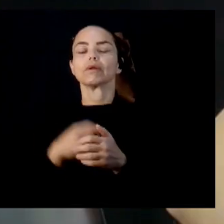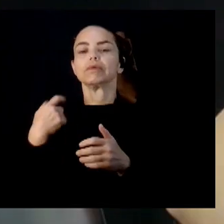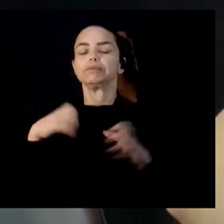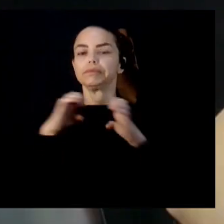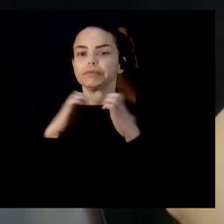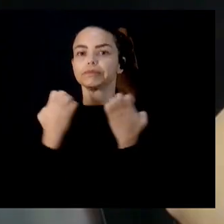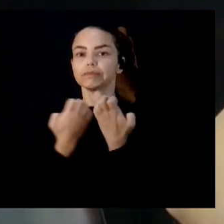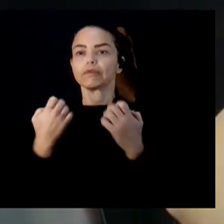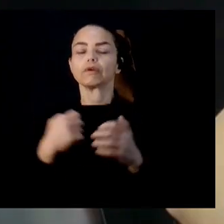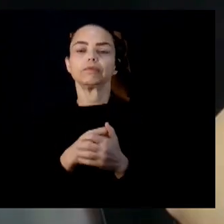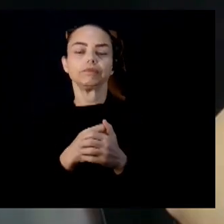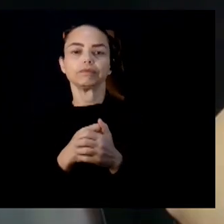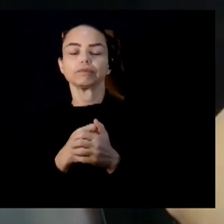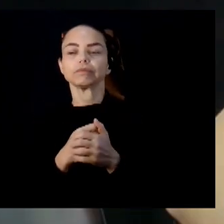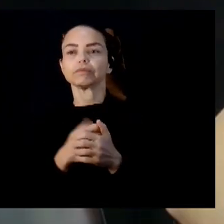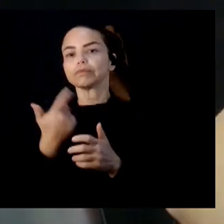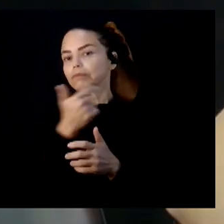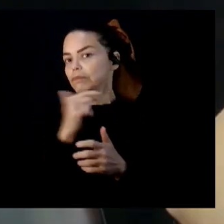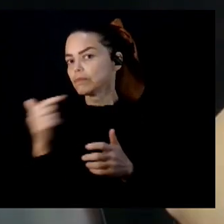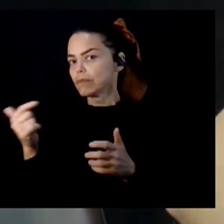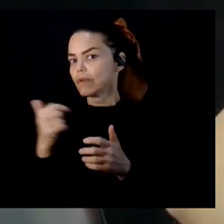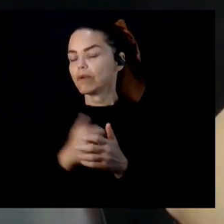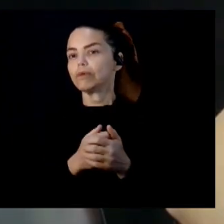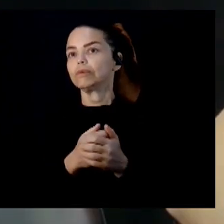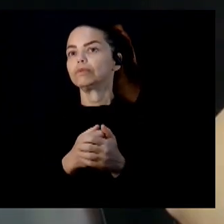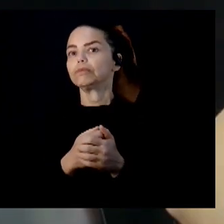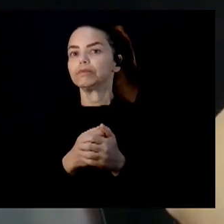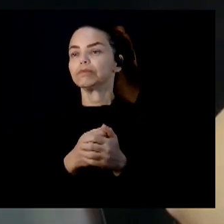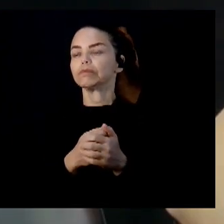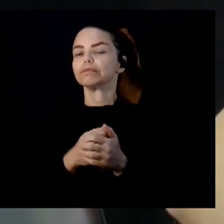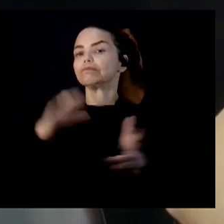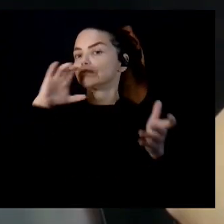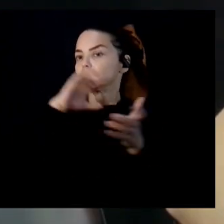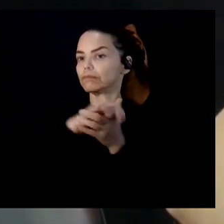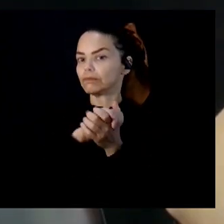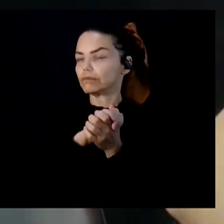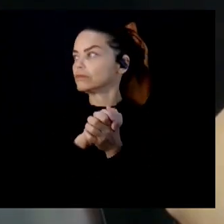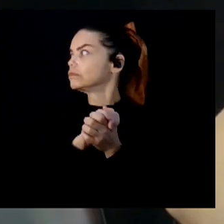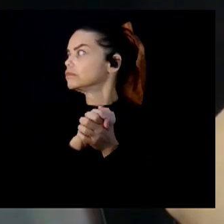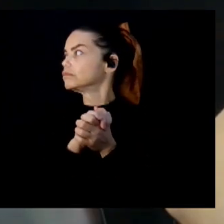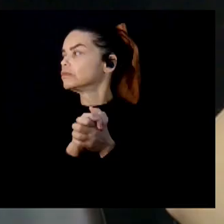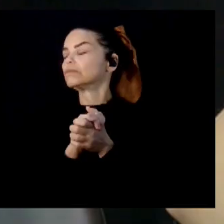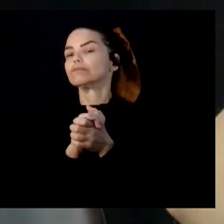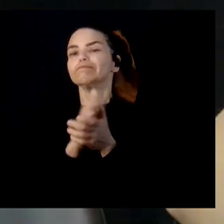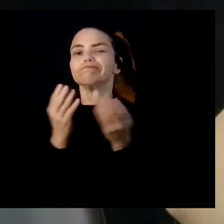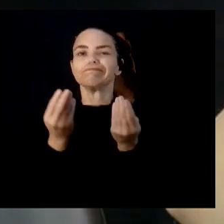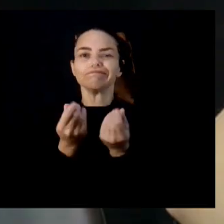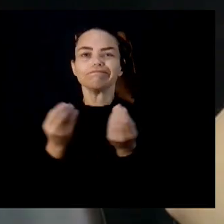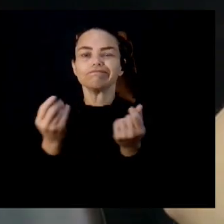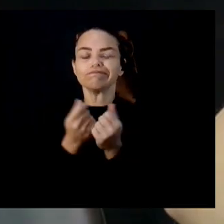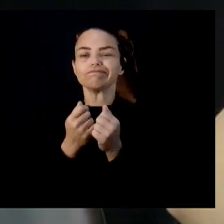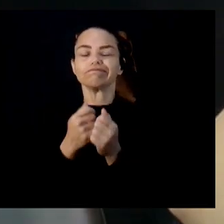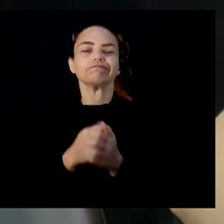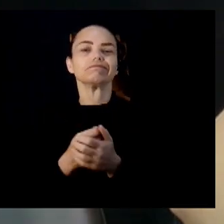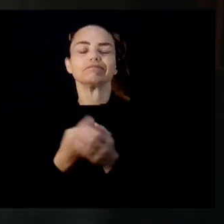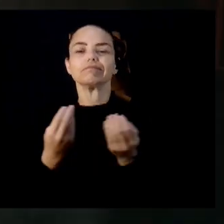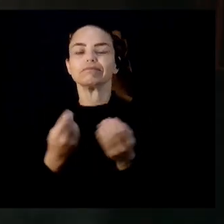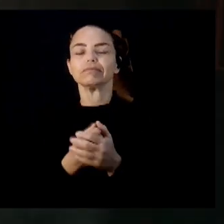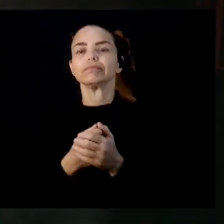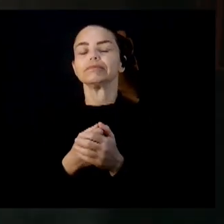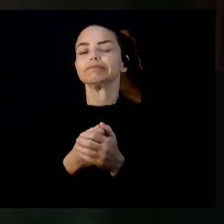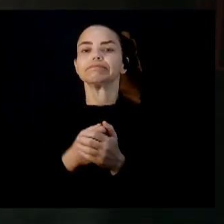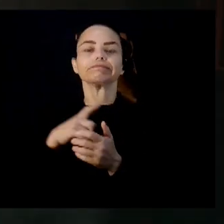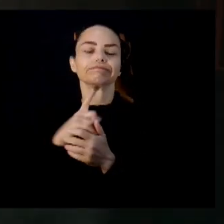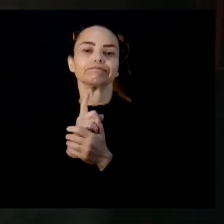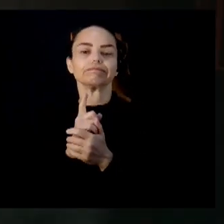gente pode ter ao mesmo tempo um casamento extremamente pobre emocionalmente. Mas aí a rotina então não é